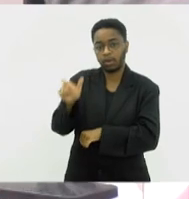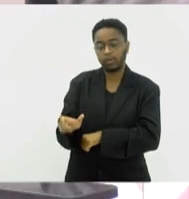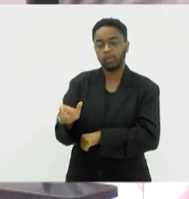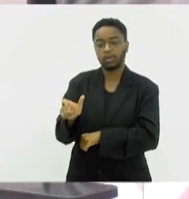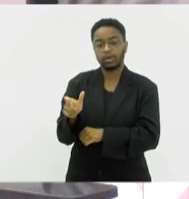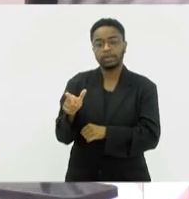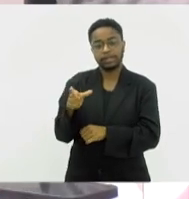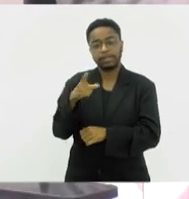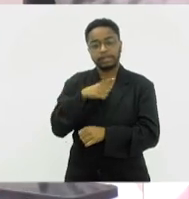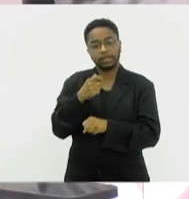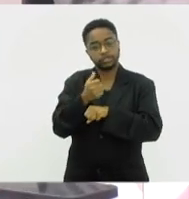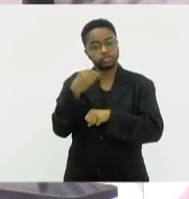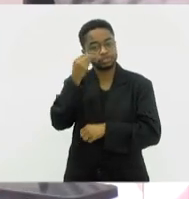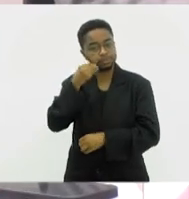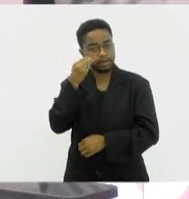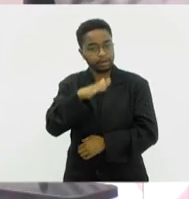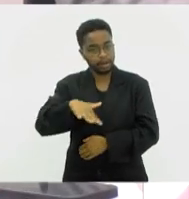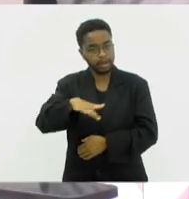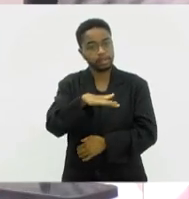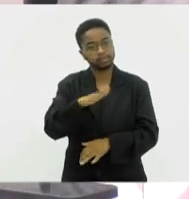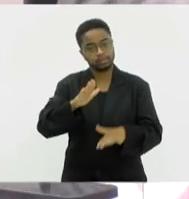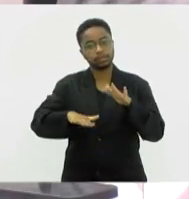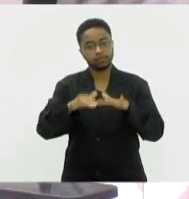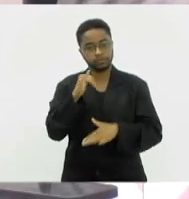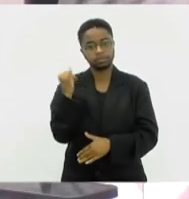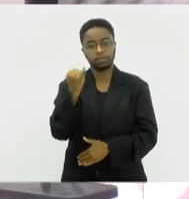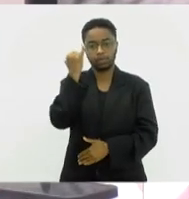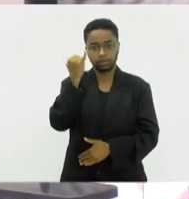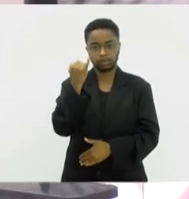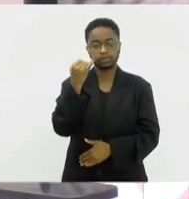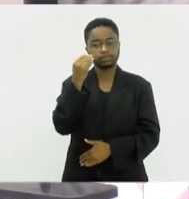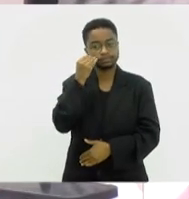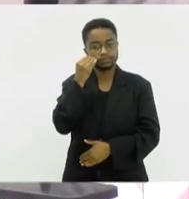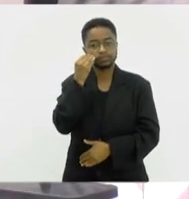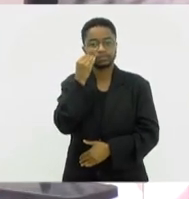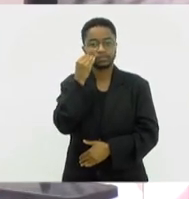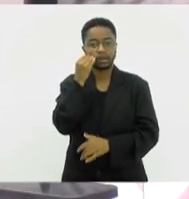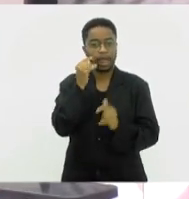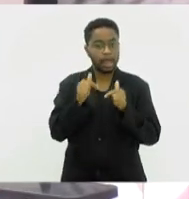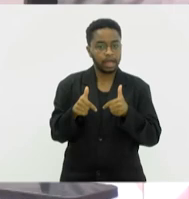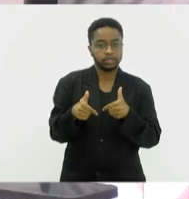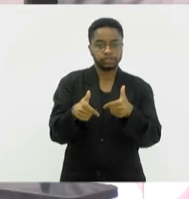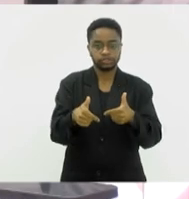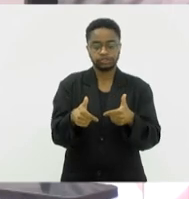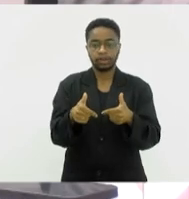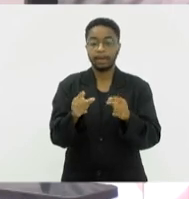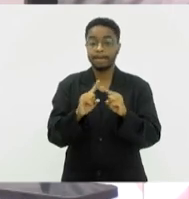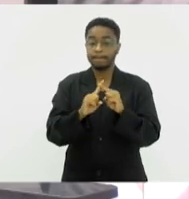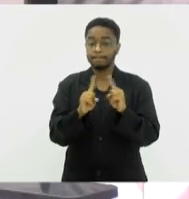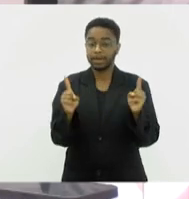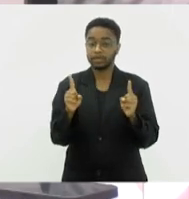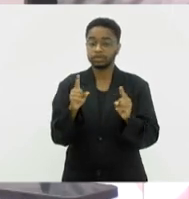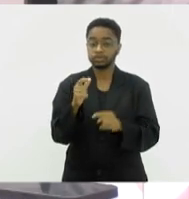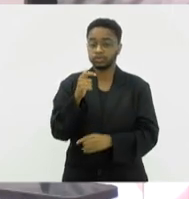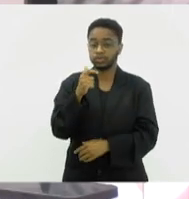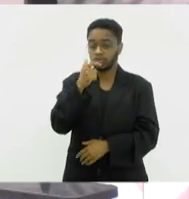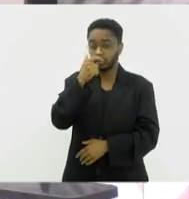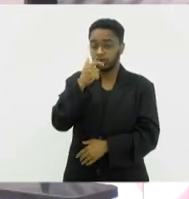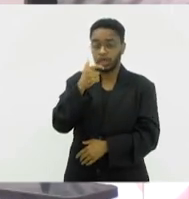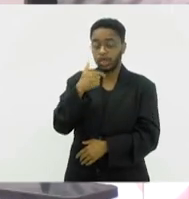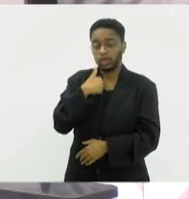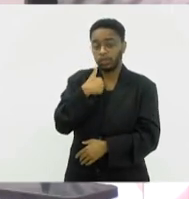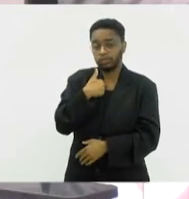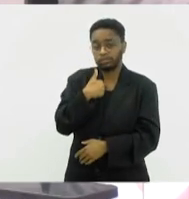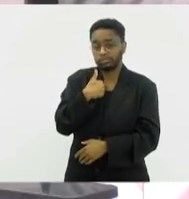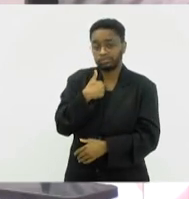com esse gabarito pode ser importante para enfrentar essa temática, mas eu sou positivista e a gente está na casa de